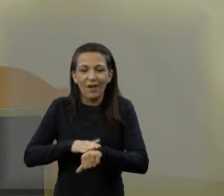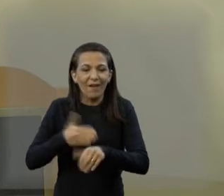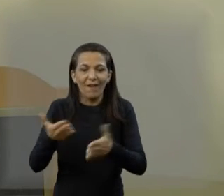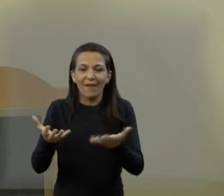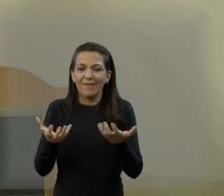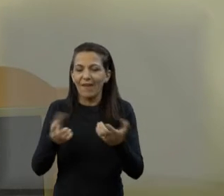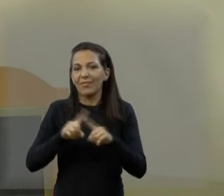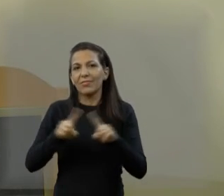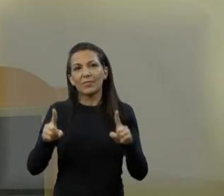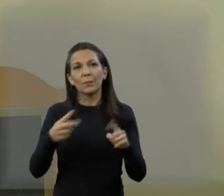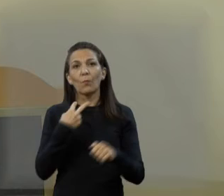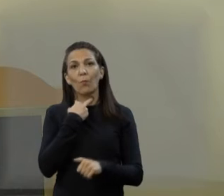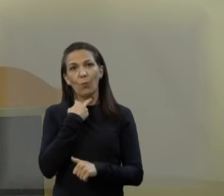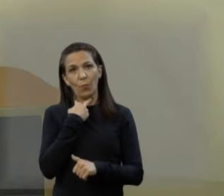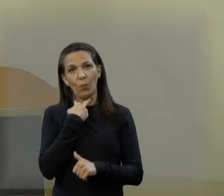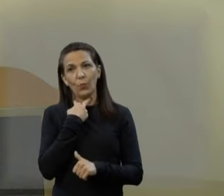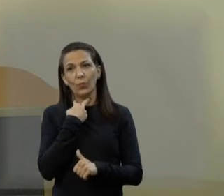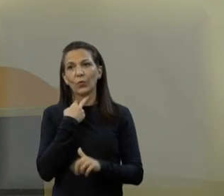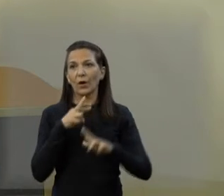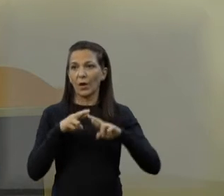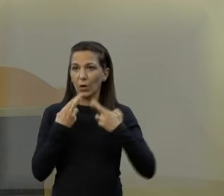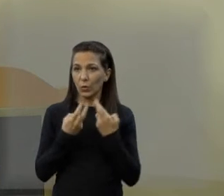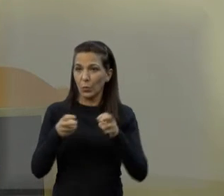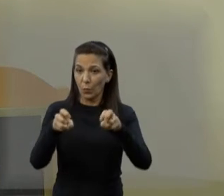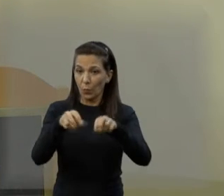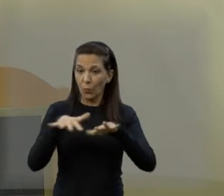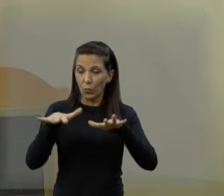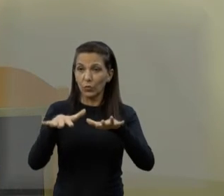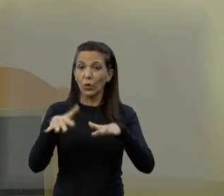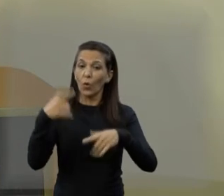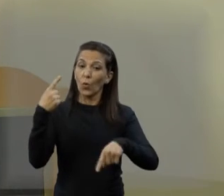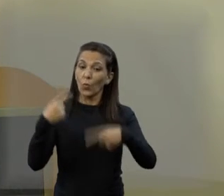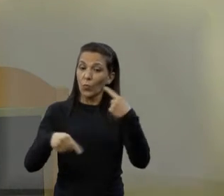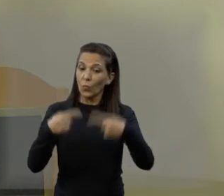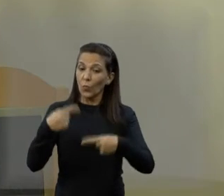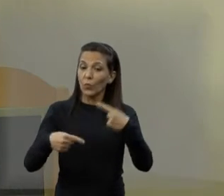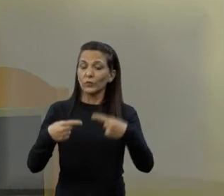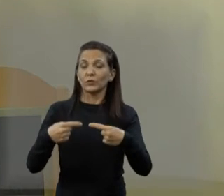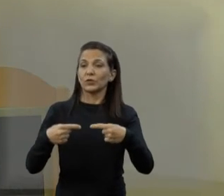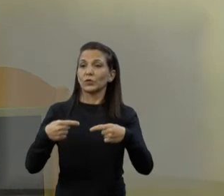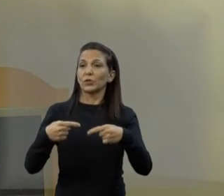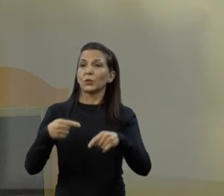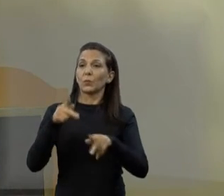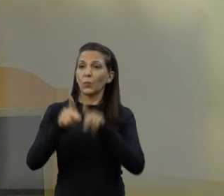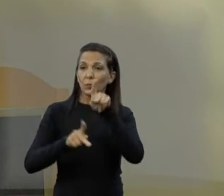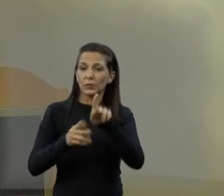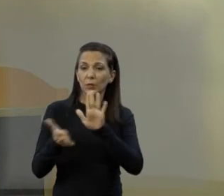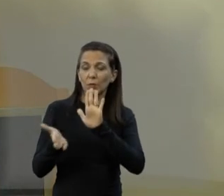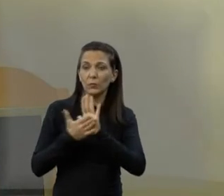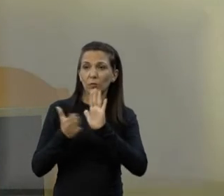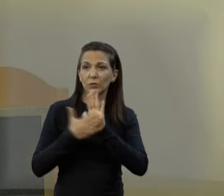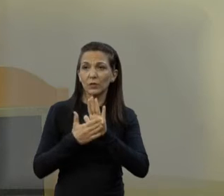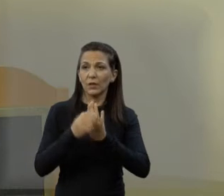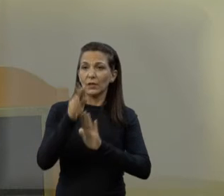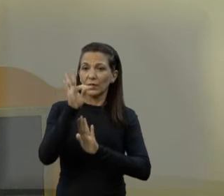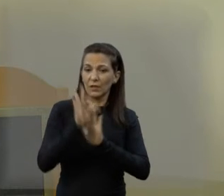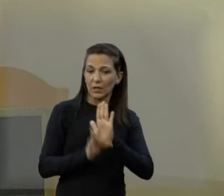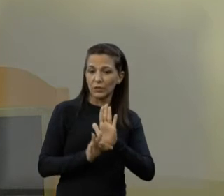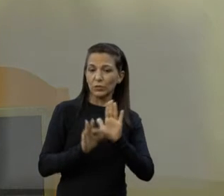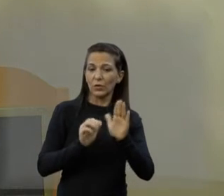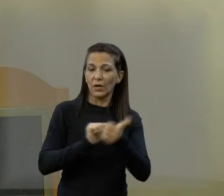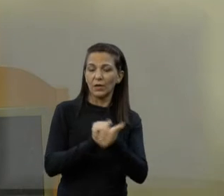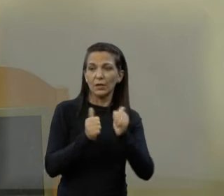dá Então é isso é audiência pública tornar isso conversar com a população e realmente colocar emendas